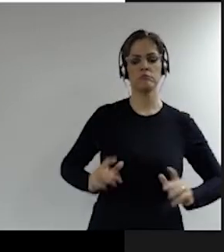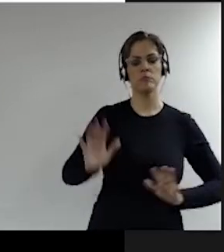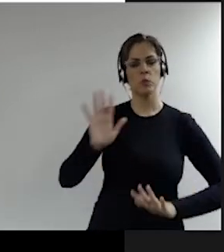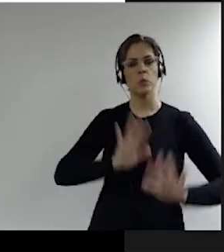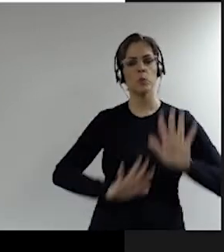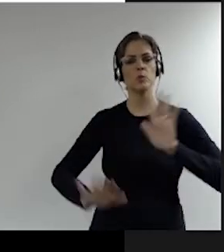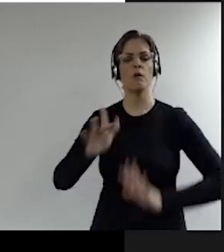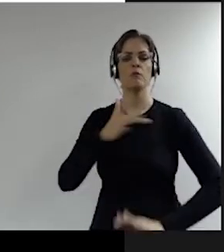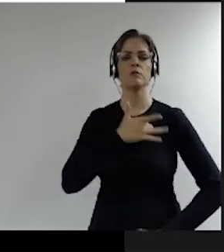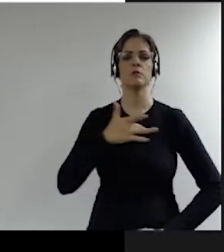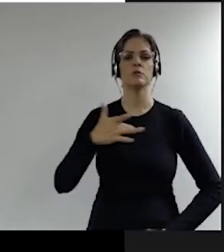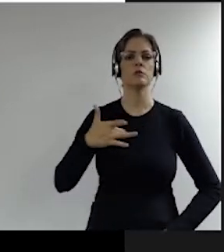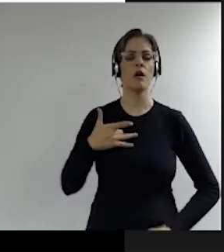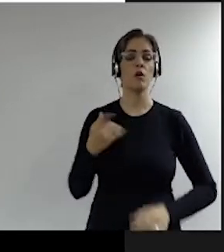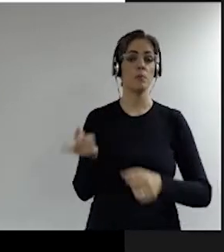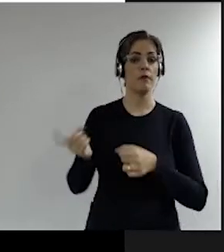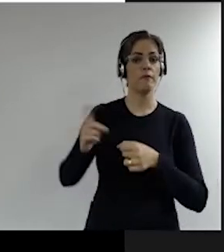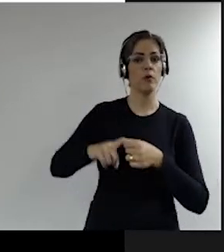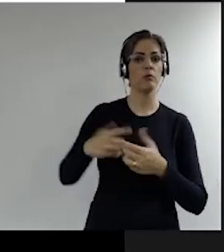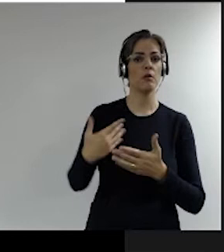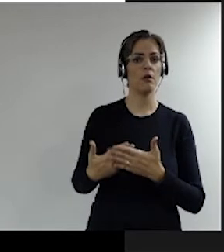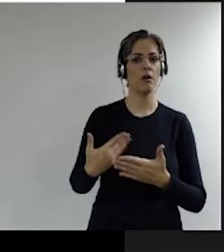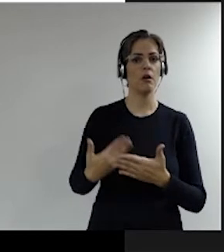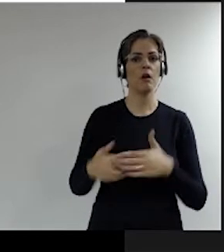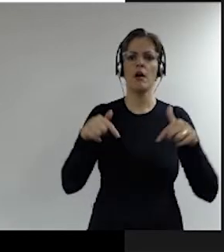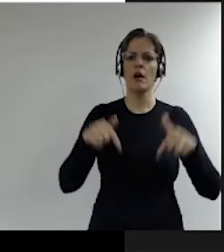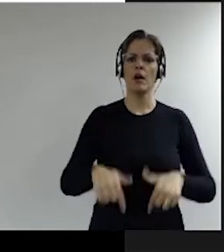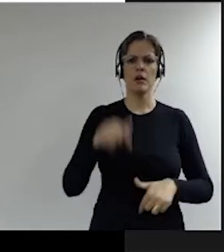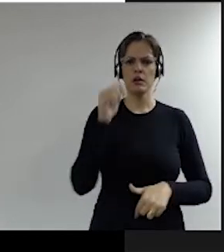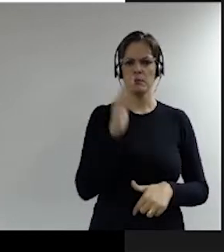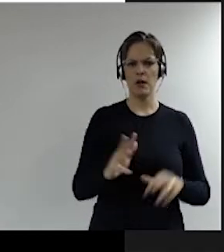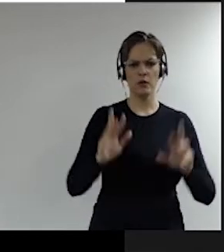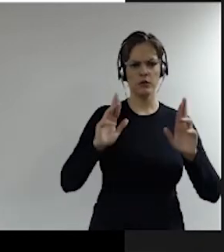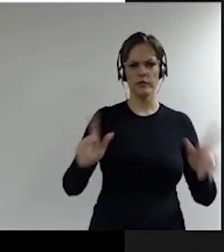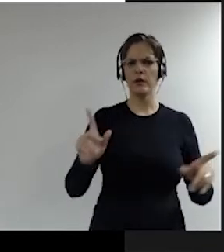e o Brasil não é uma exceção. O CONSED tem